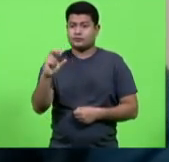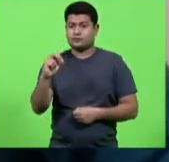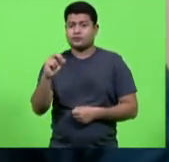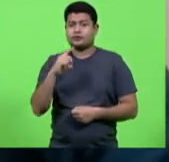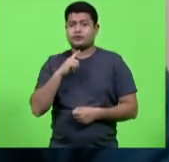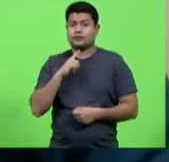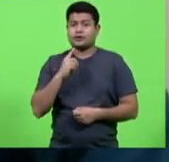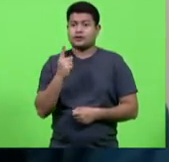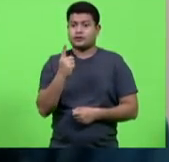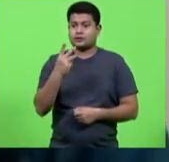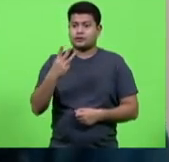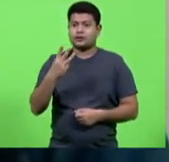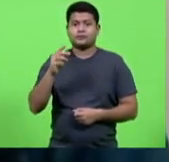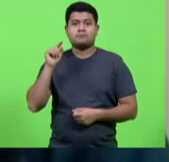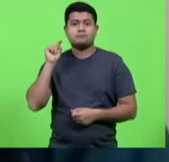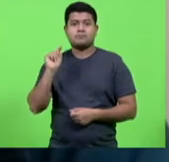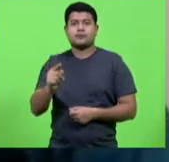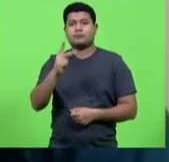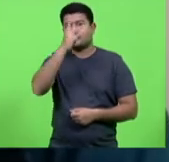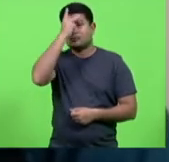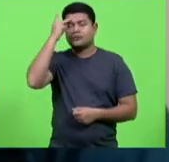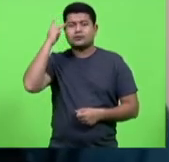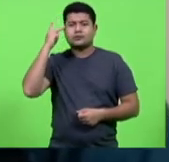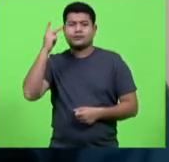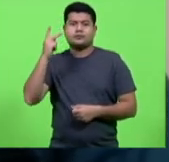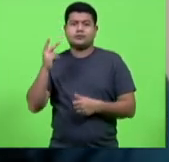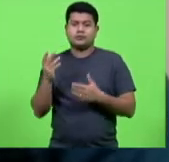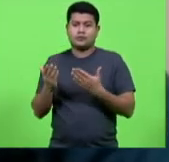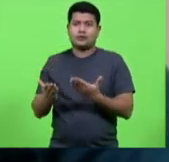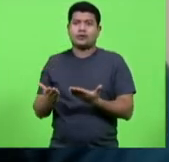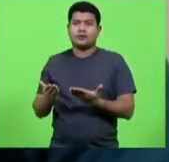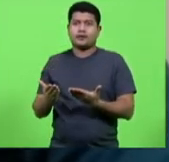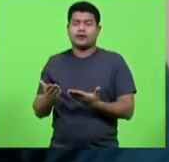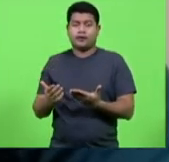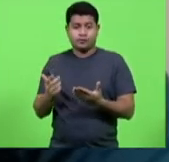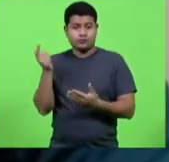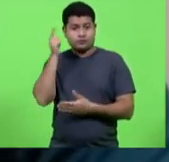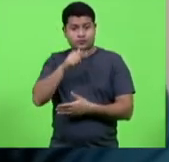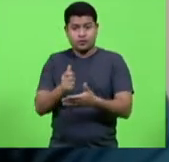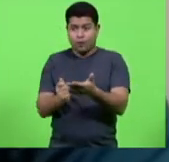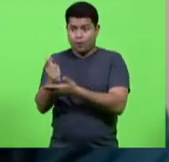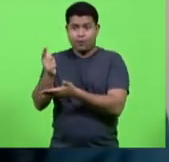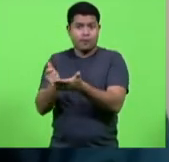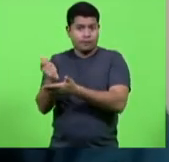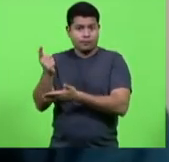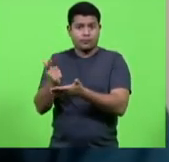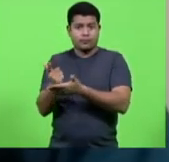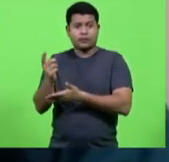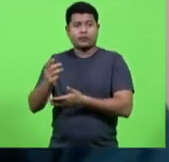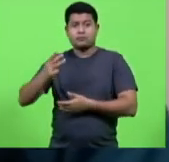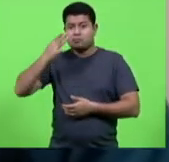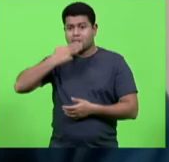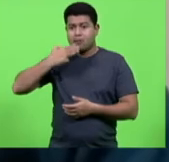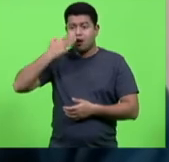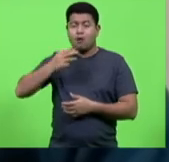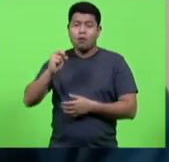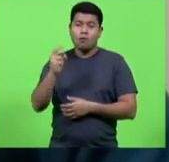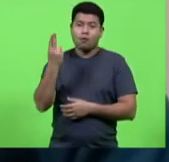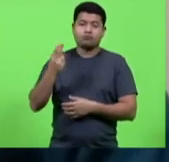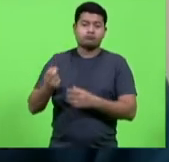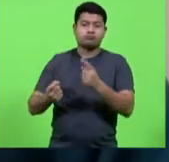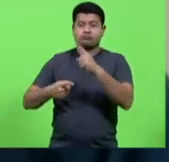mil pessoas que foram comprar, adquirir os produtos junto